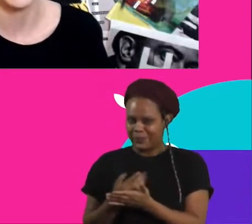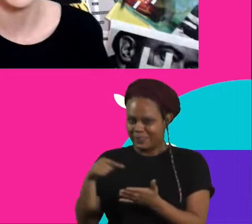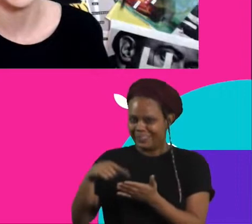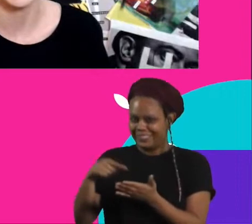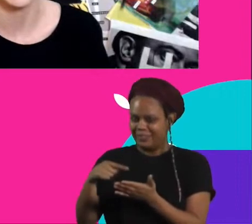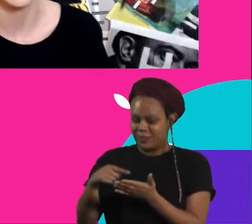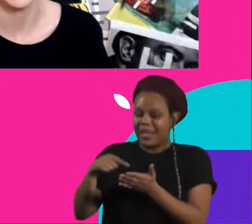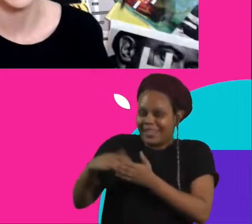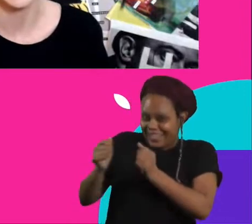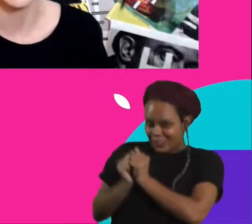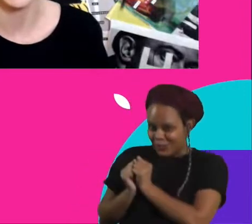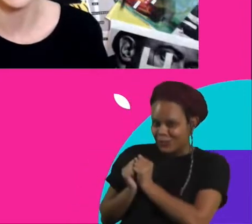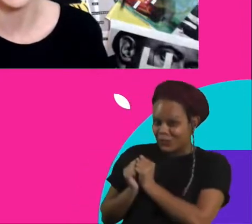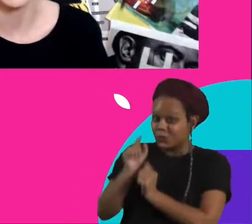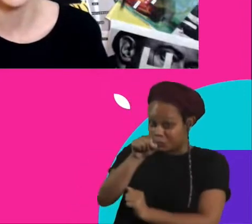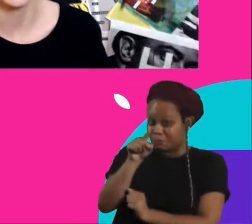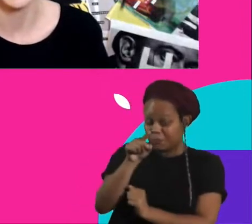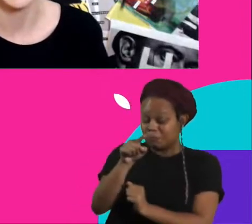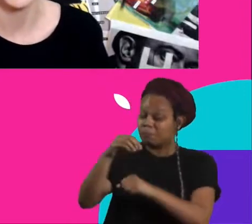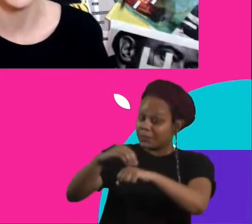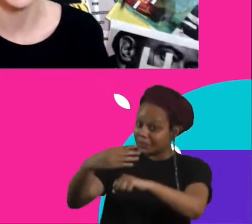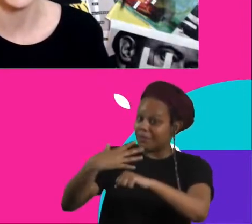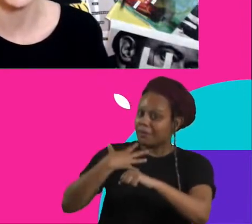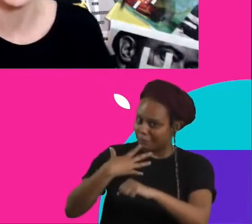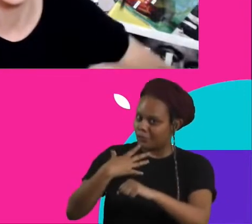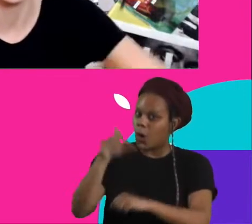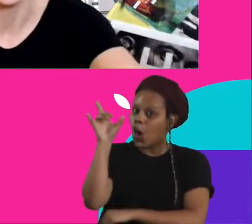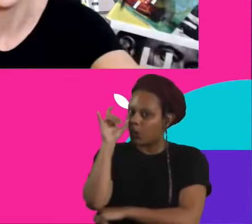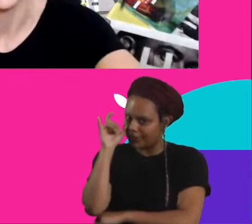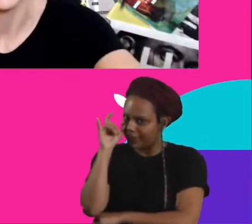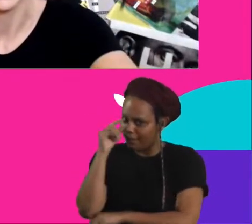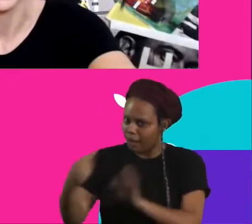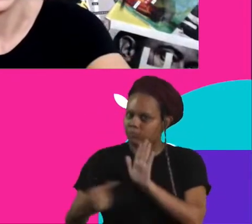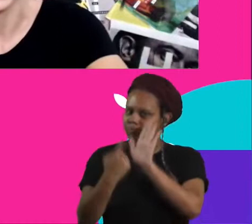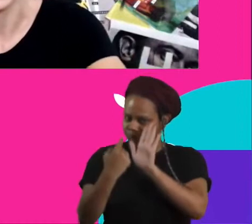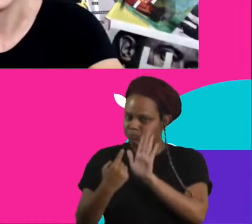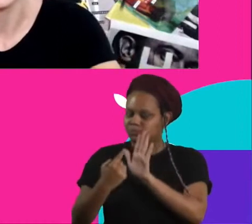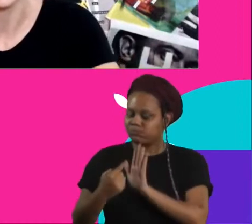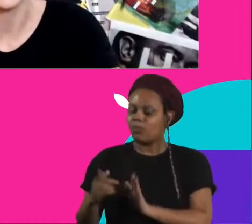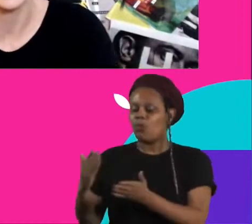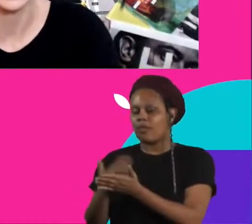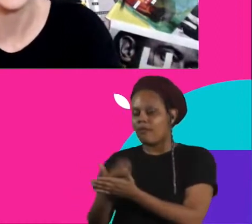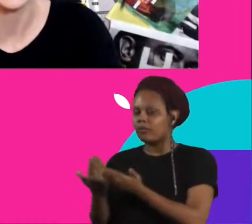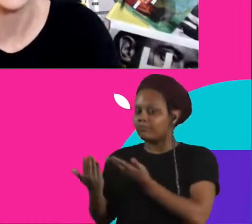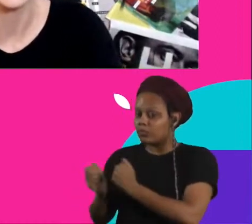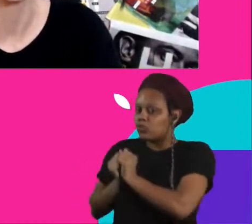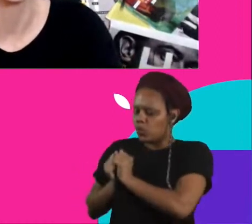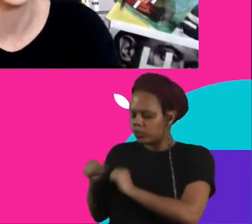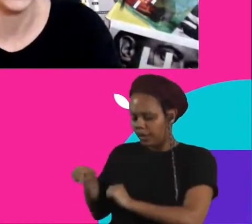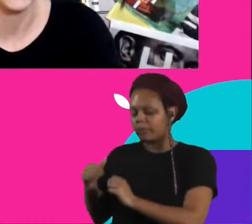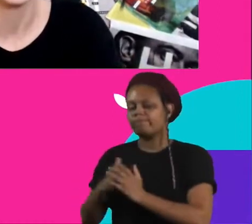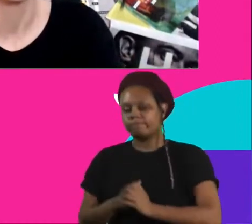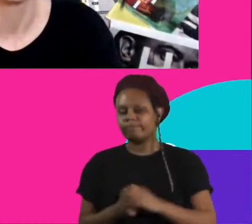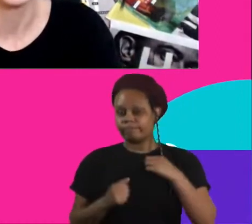que indicou no seu Instagram, porque eu te sigo, te acompanho, te admiro demais. O livro está aqui do meu lado. E eu acho que esse livro que